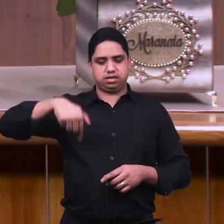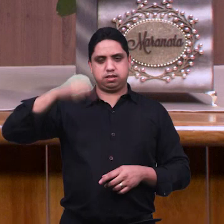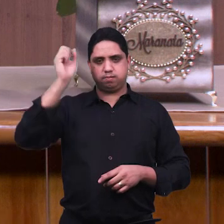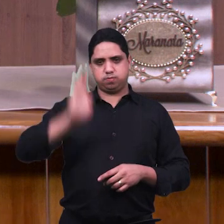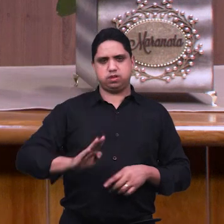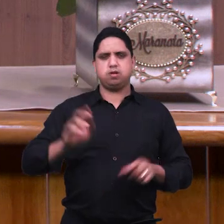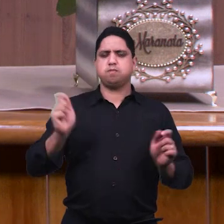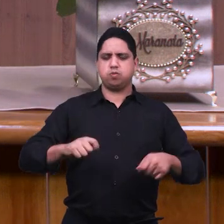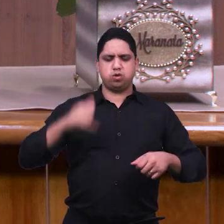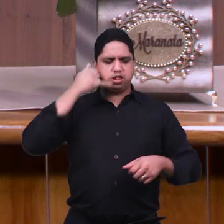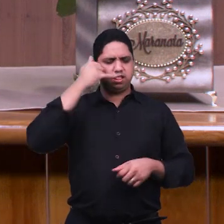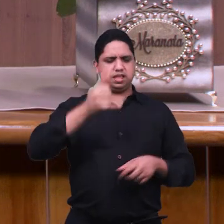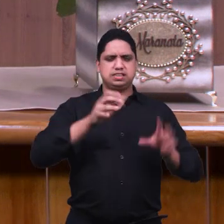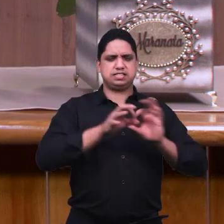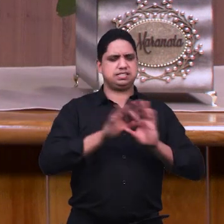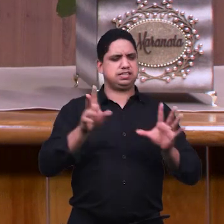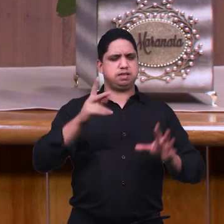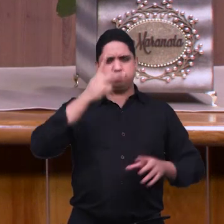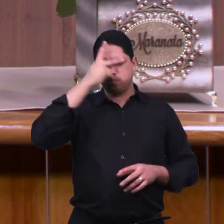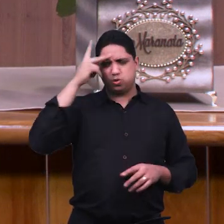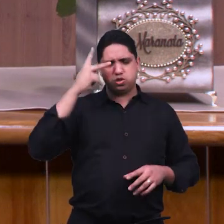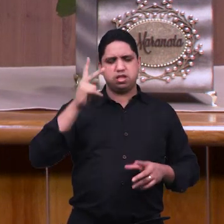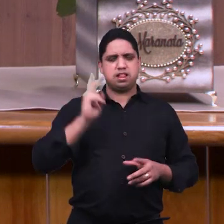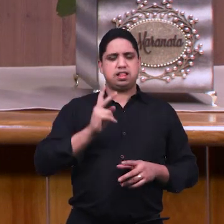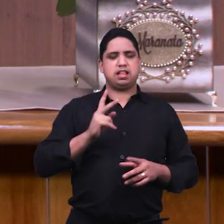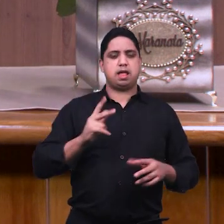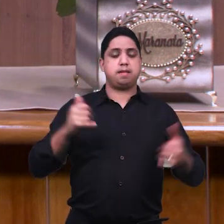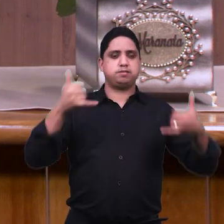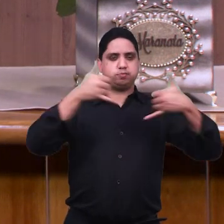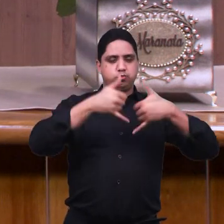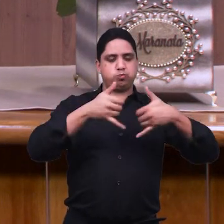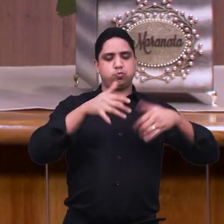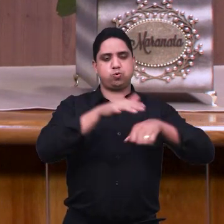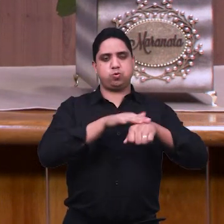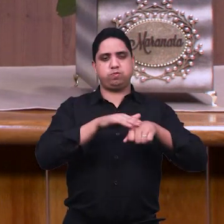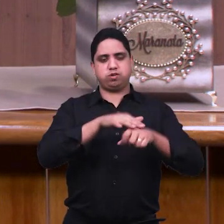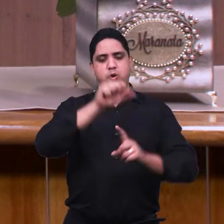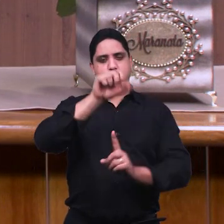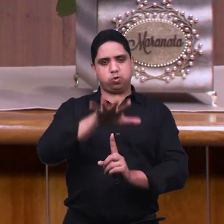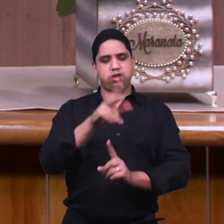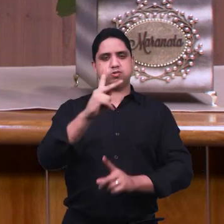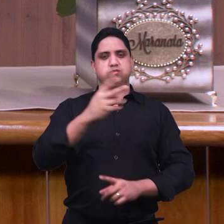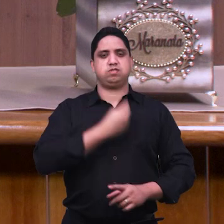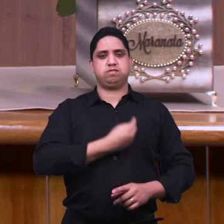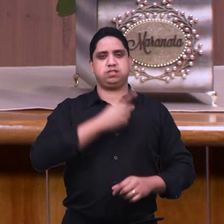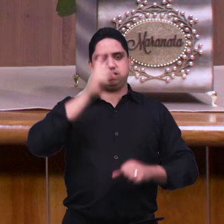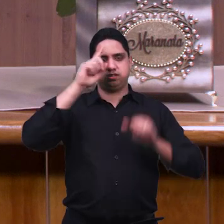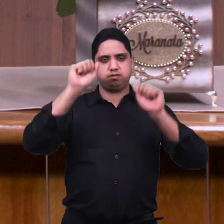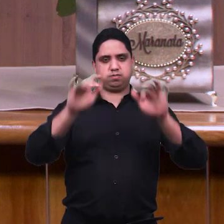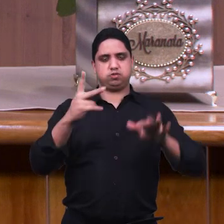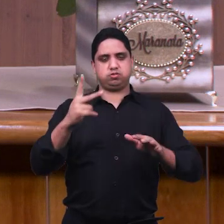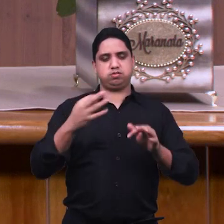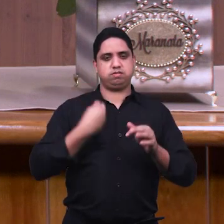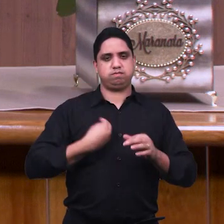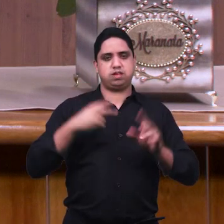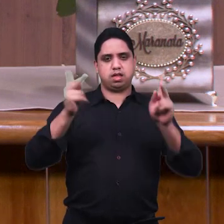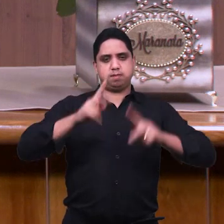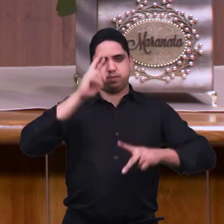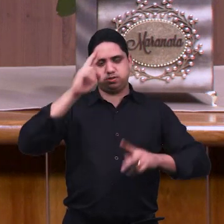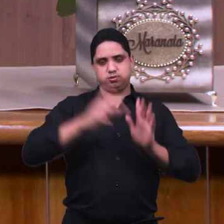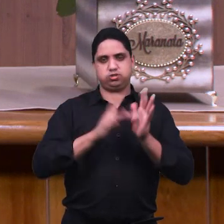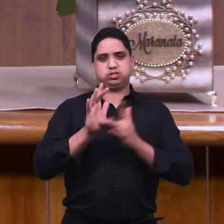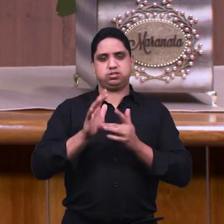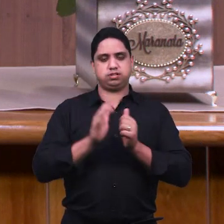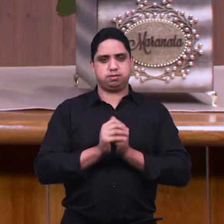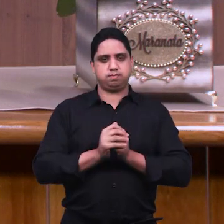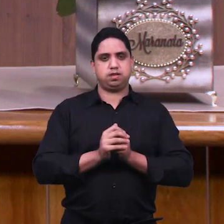pode contactar, que tem sempre um irmão à sua espera para que você receba uma oração e Deus abençoe a sua vida. A paz